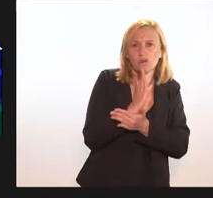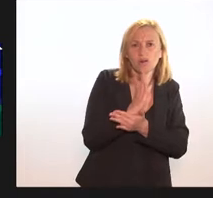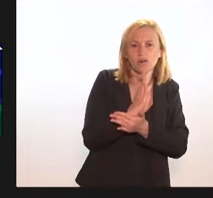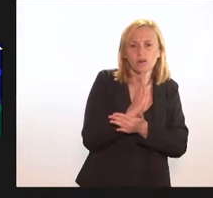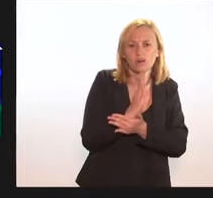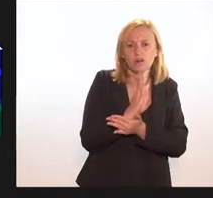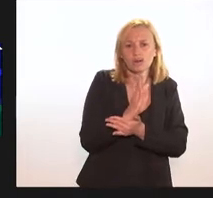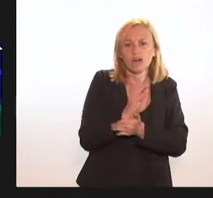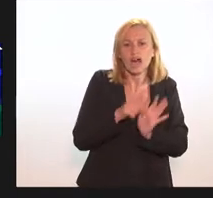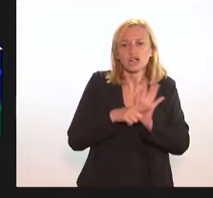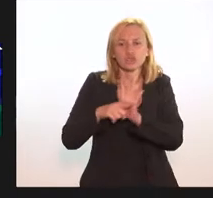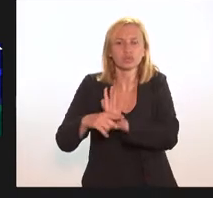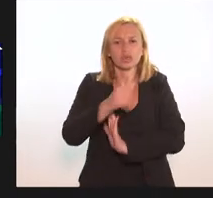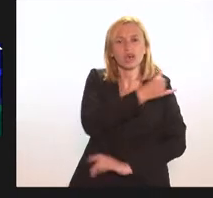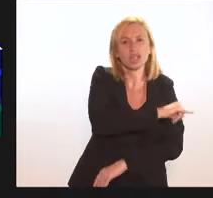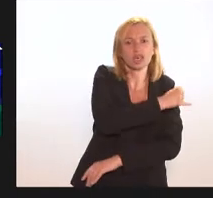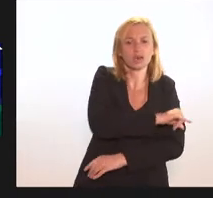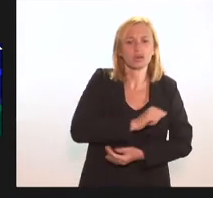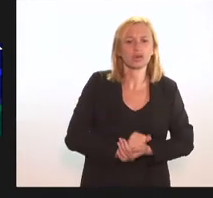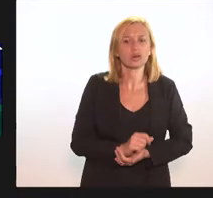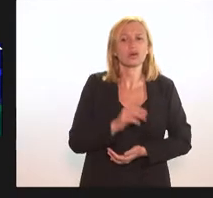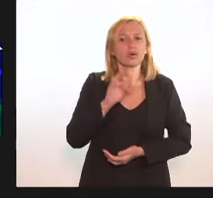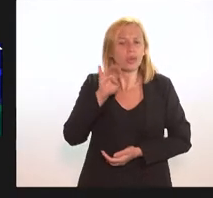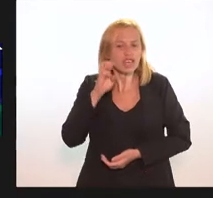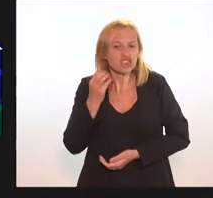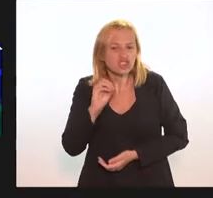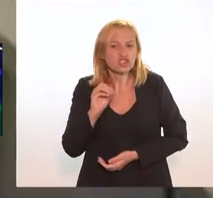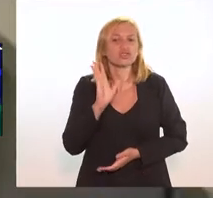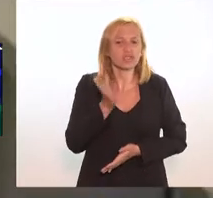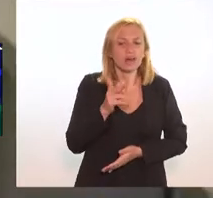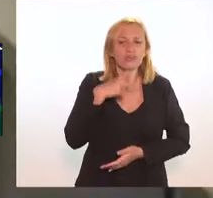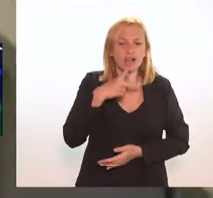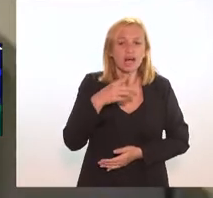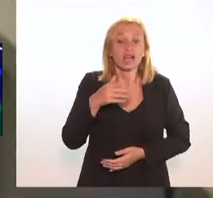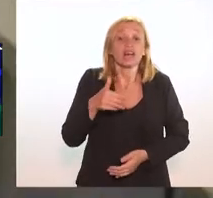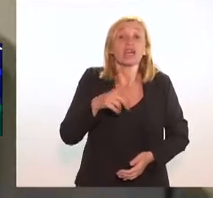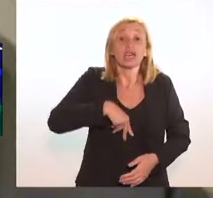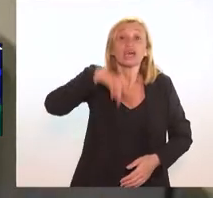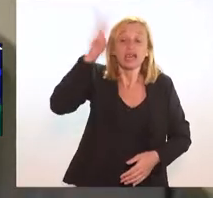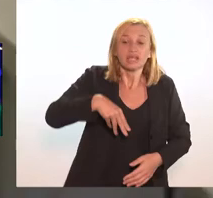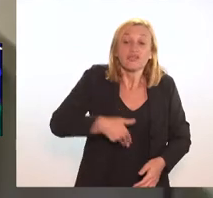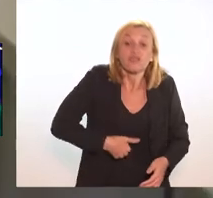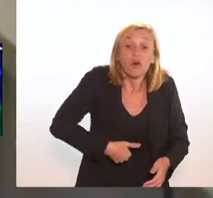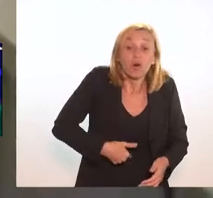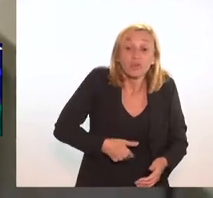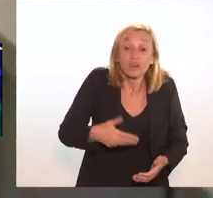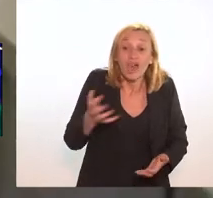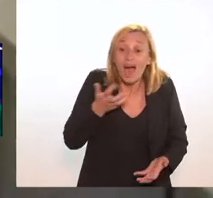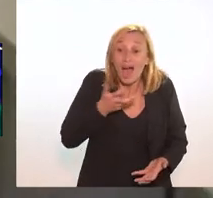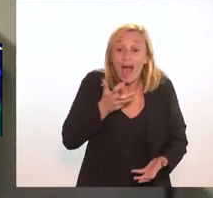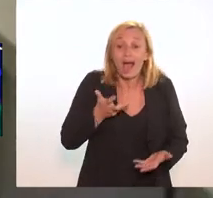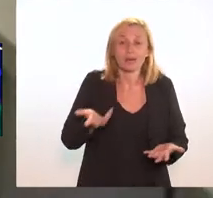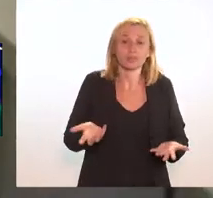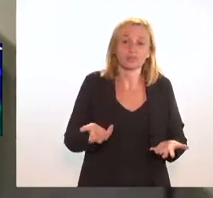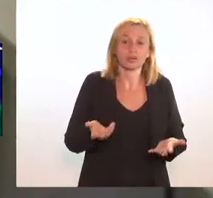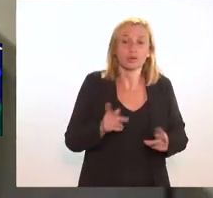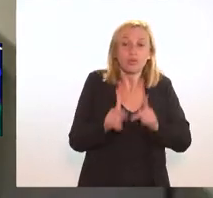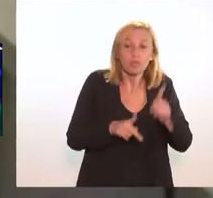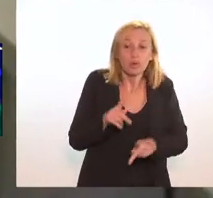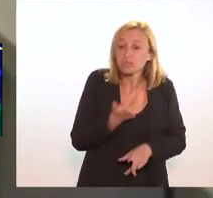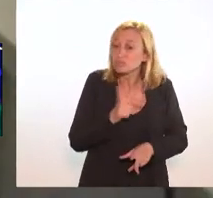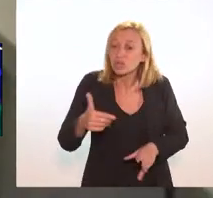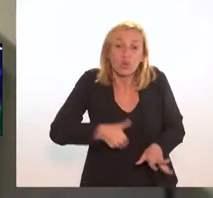Recupera Rio. O Betinho já dizia, quem tem fome tem pressa. A população está sem o que